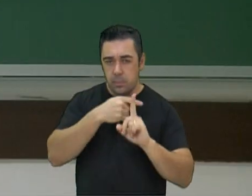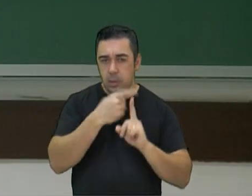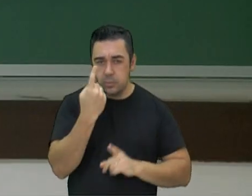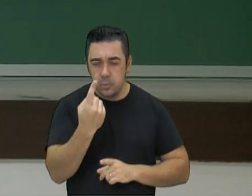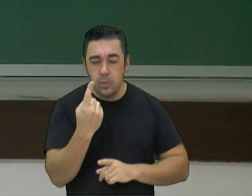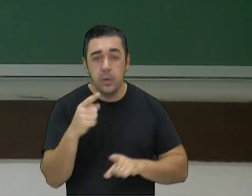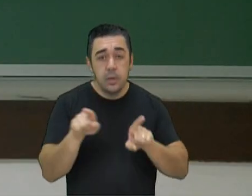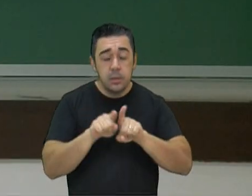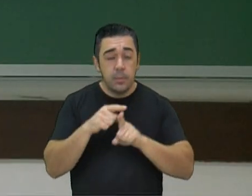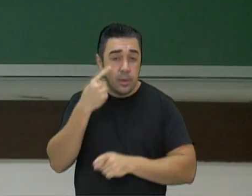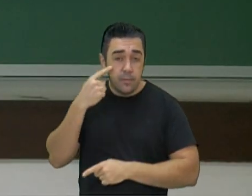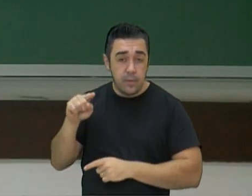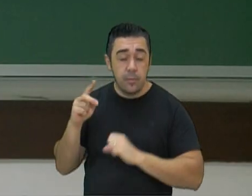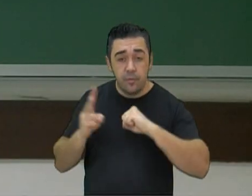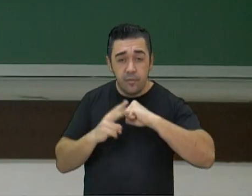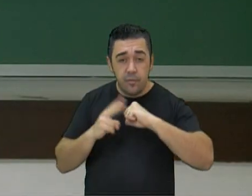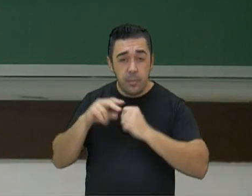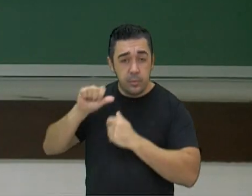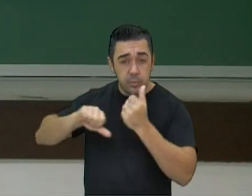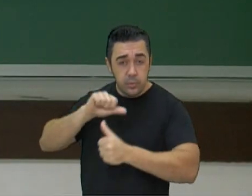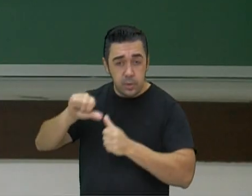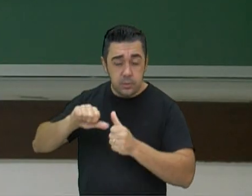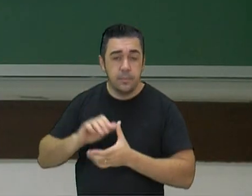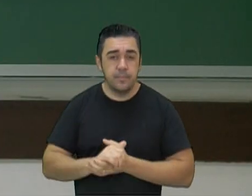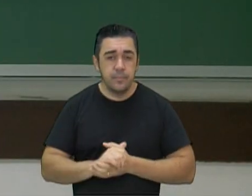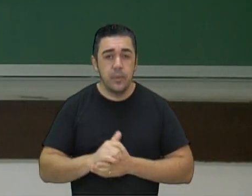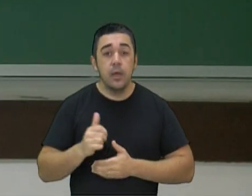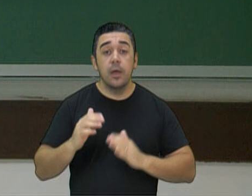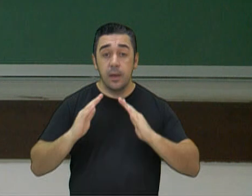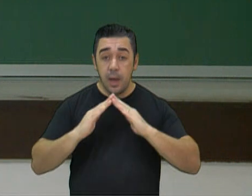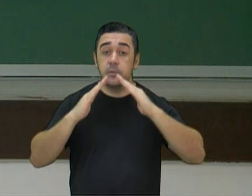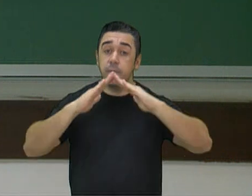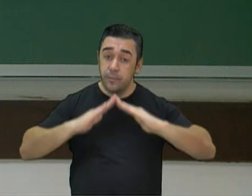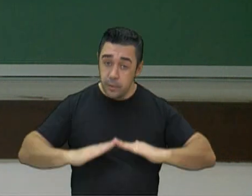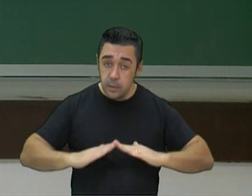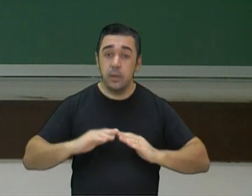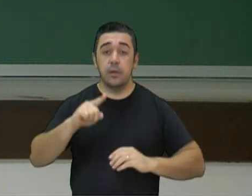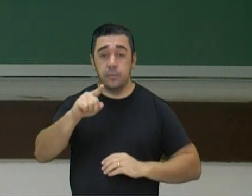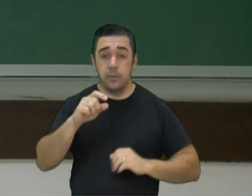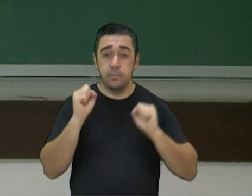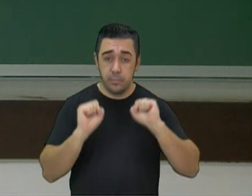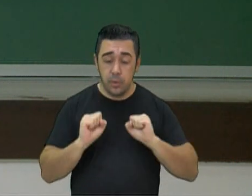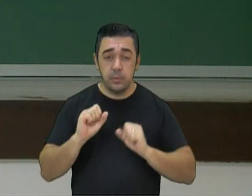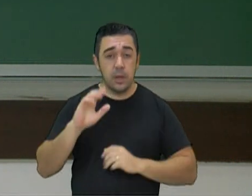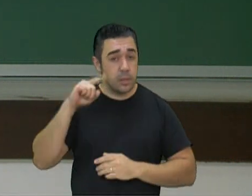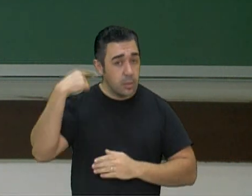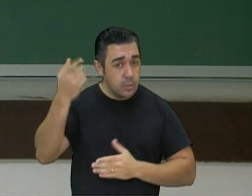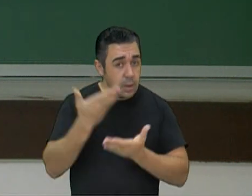conto e a transitividade dos verbos nessa aula. Fiquem em casa se puderem e até a próxima.